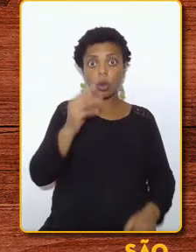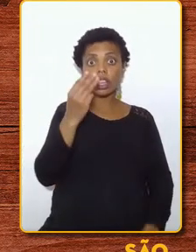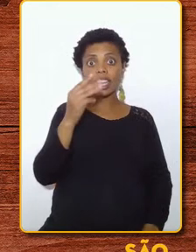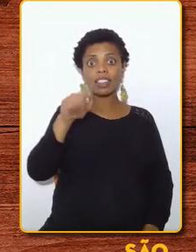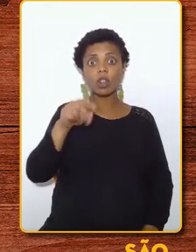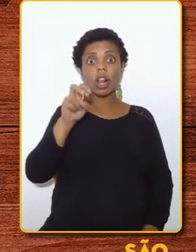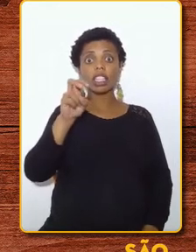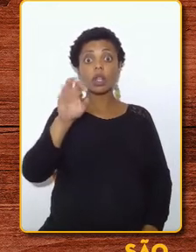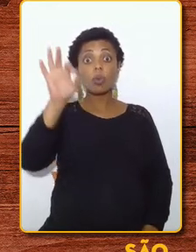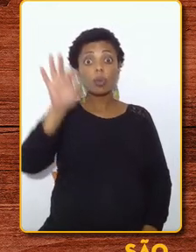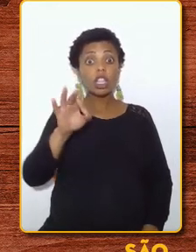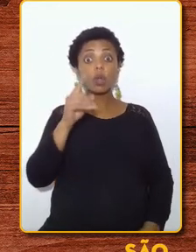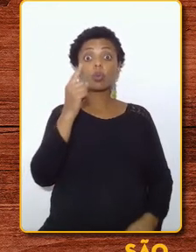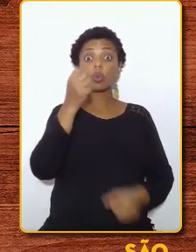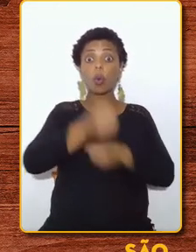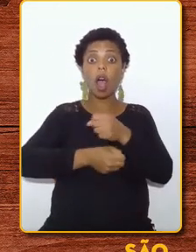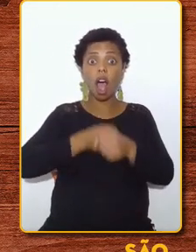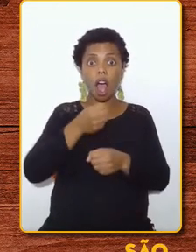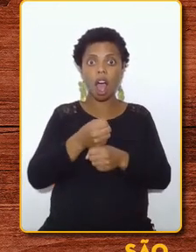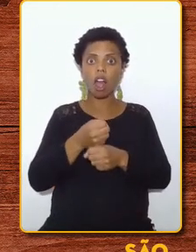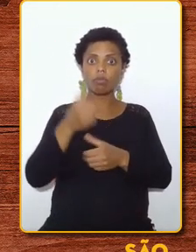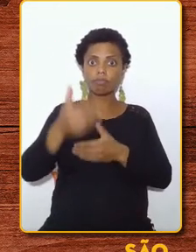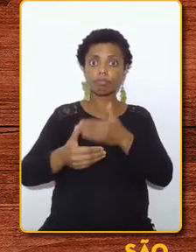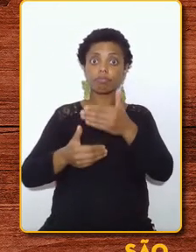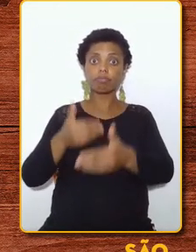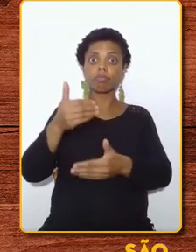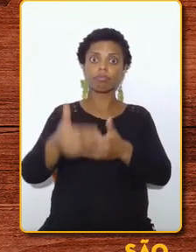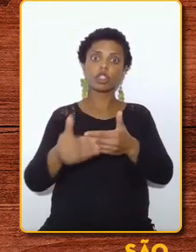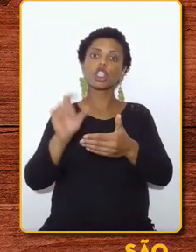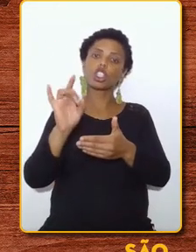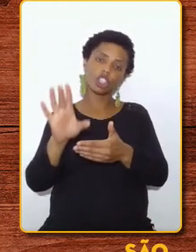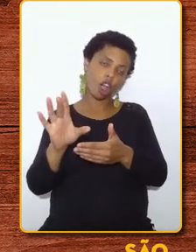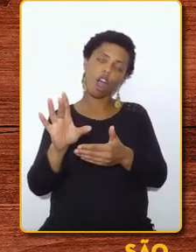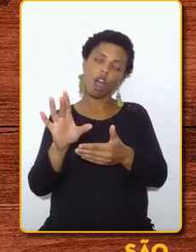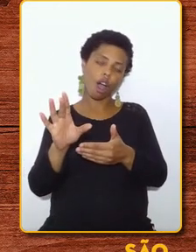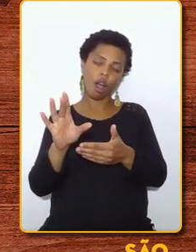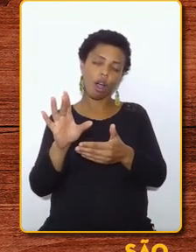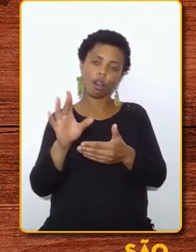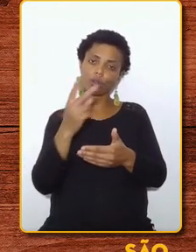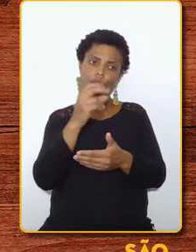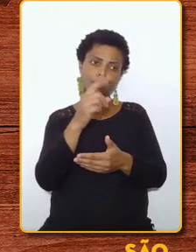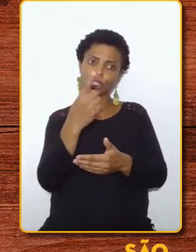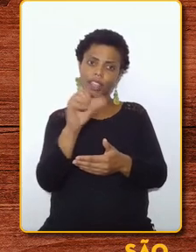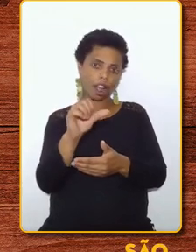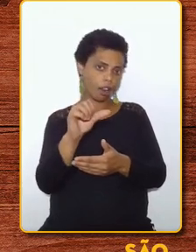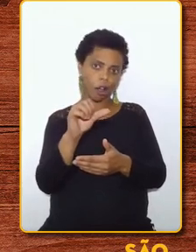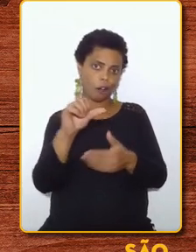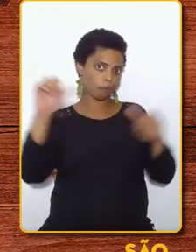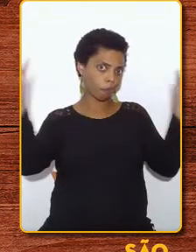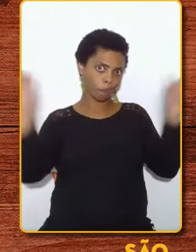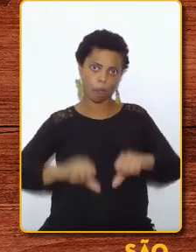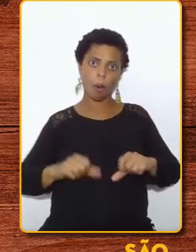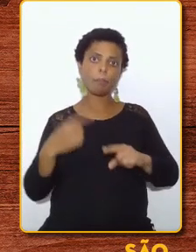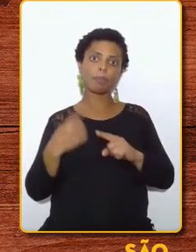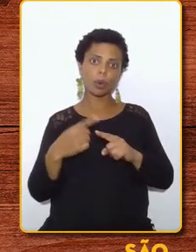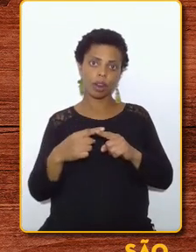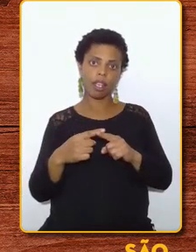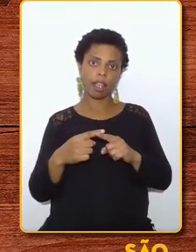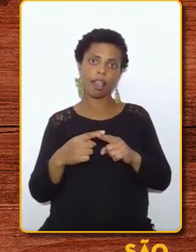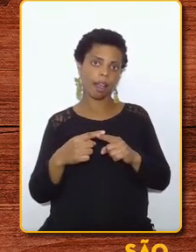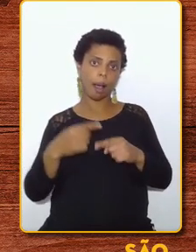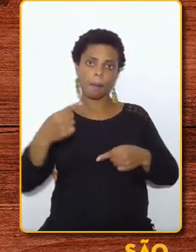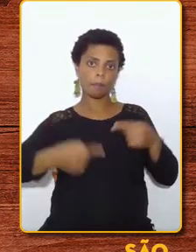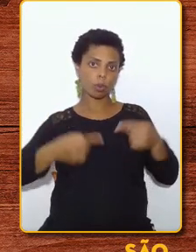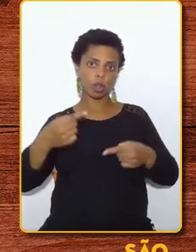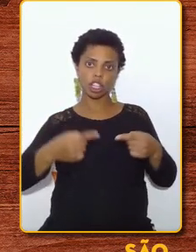foi interrompido em 2019 com a política desastrosa do dólar do nosso governo Bolsonaro.